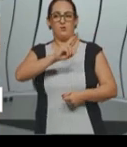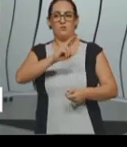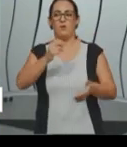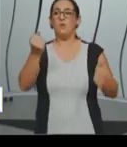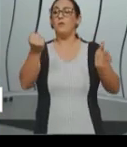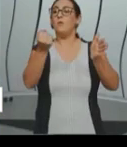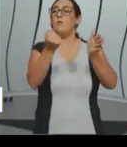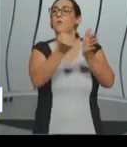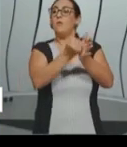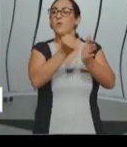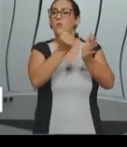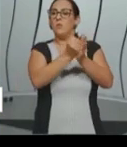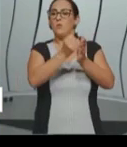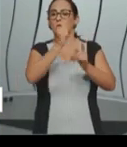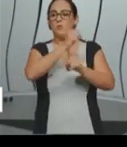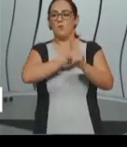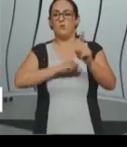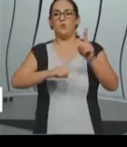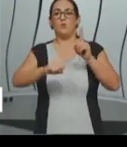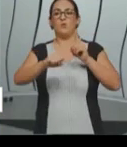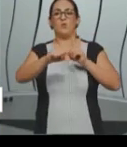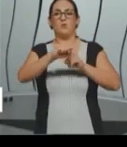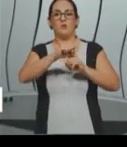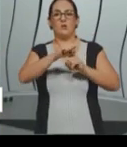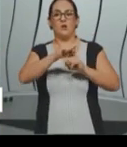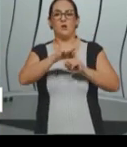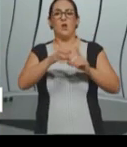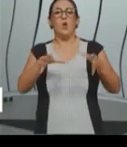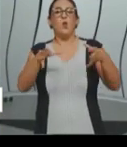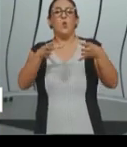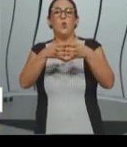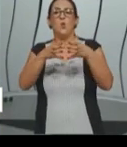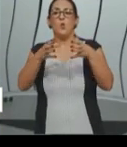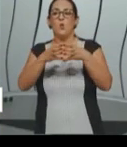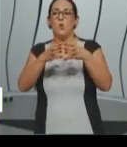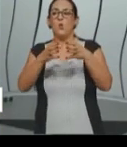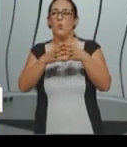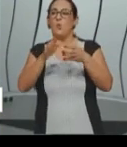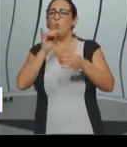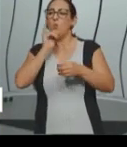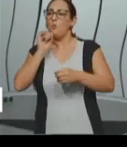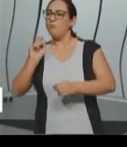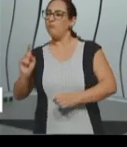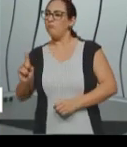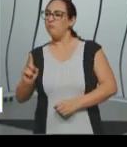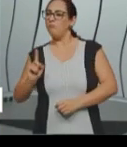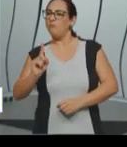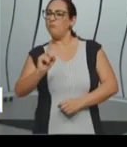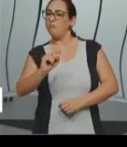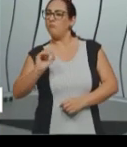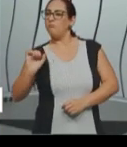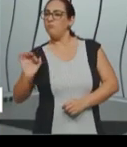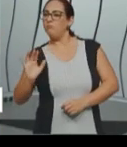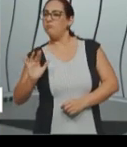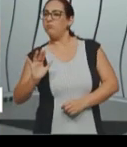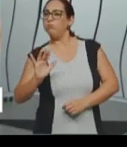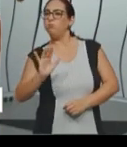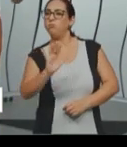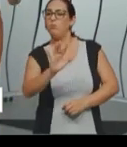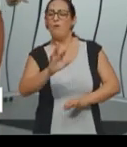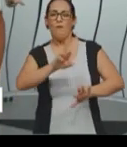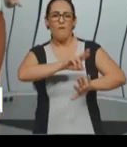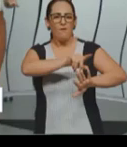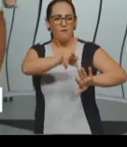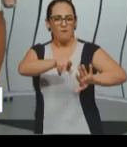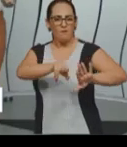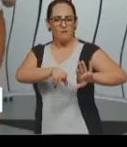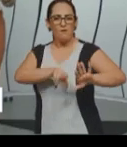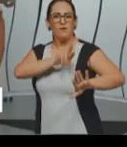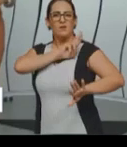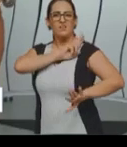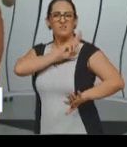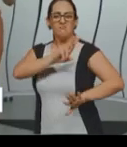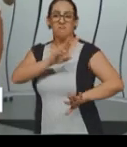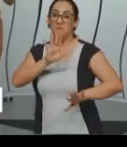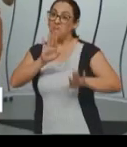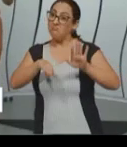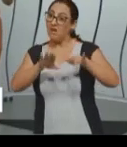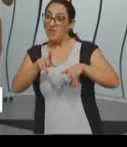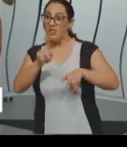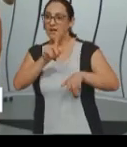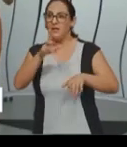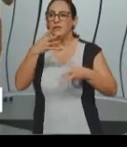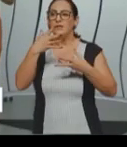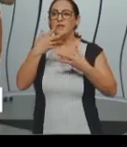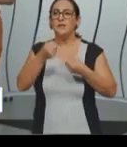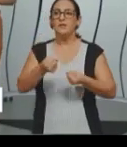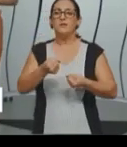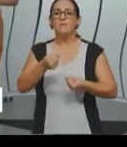sociedade, grupos que vêm de determinado lugar, que tem determinada prática religiosa, né, muitas vezes não é bem aceito em outra região. Então,